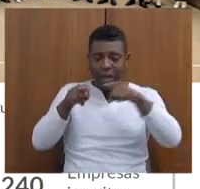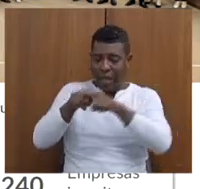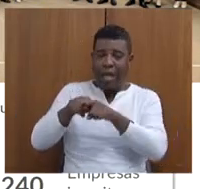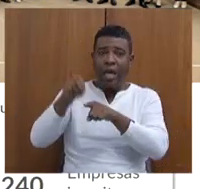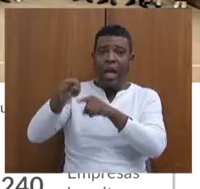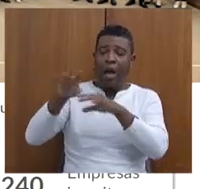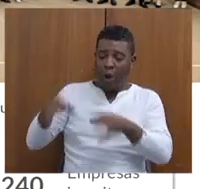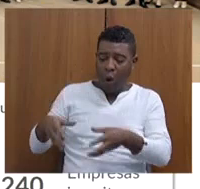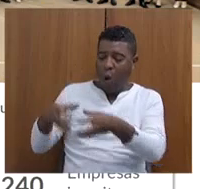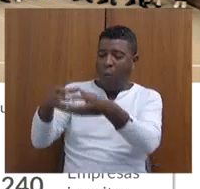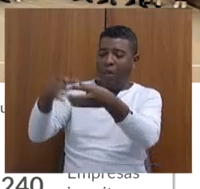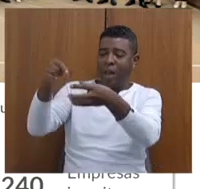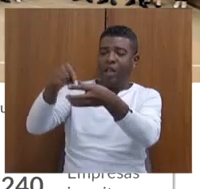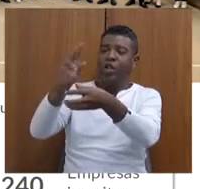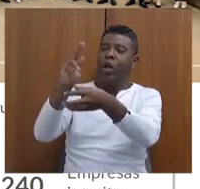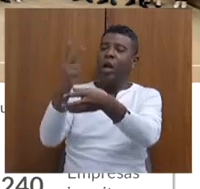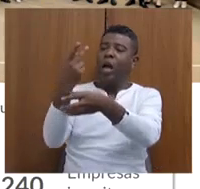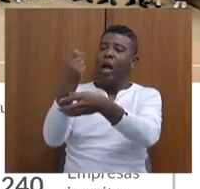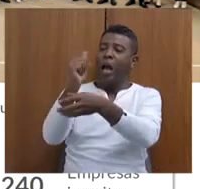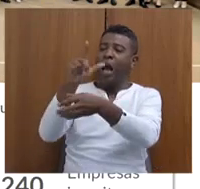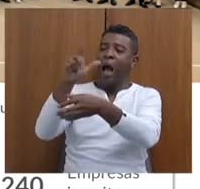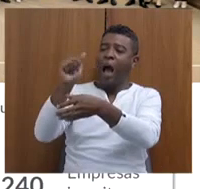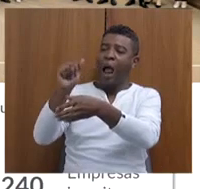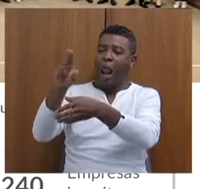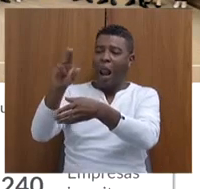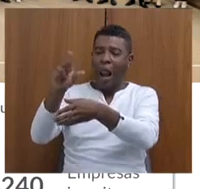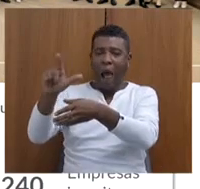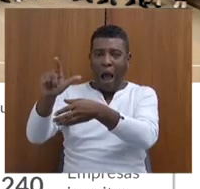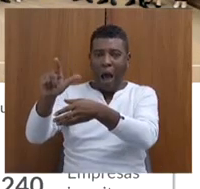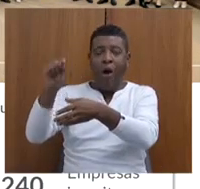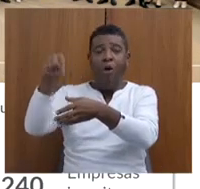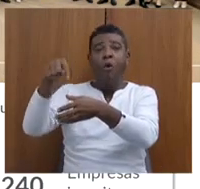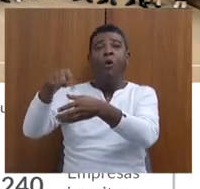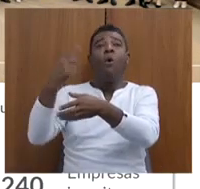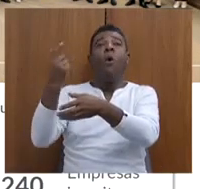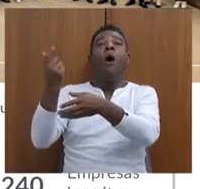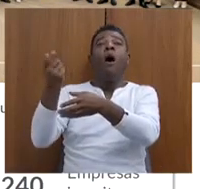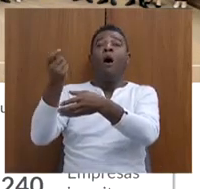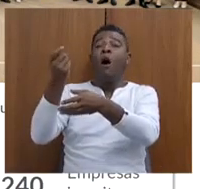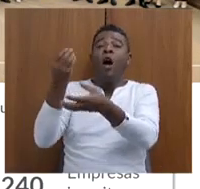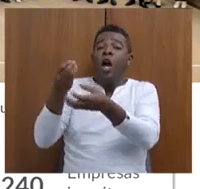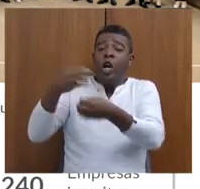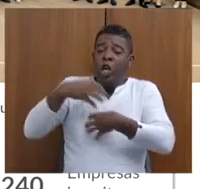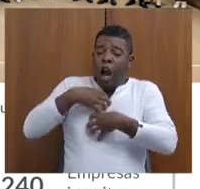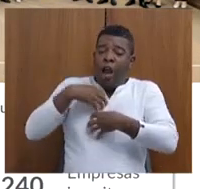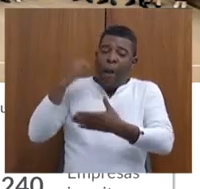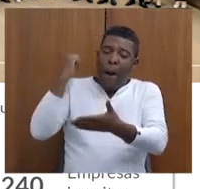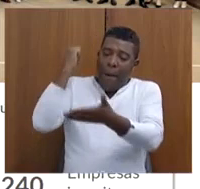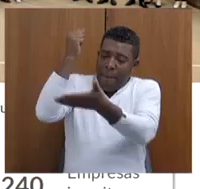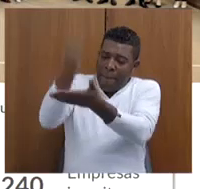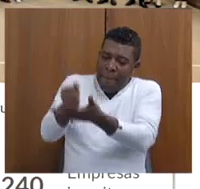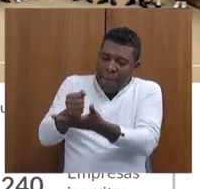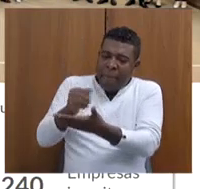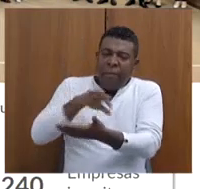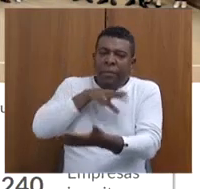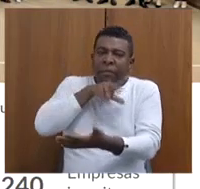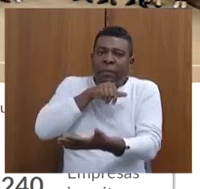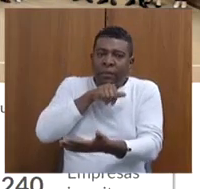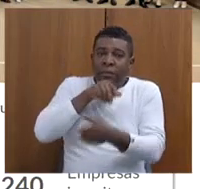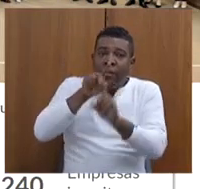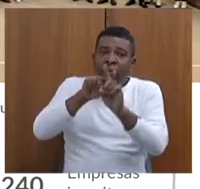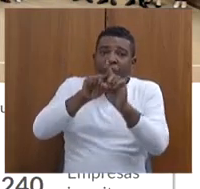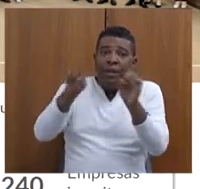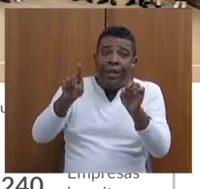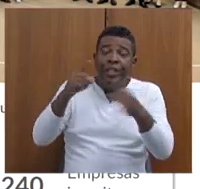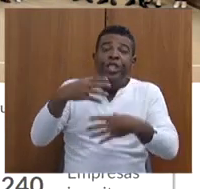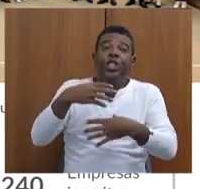e vamos certificar empresas brasileiras não só de abate de animais mas de todo e qualquer produto